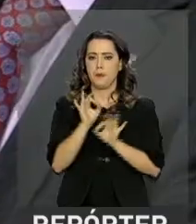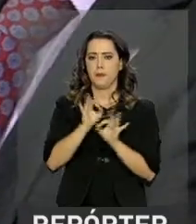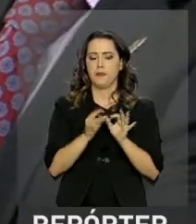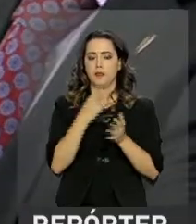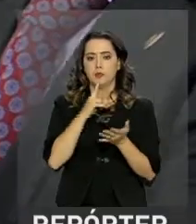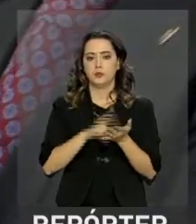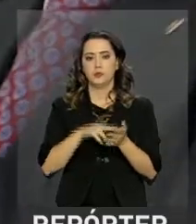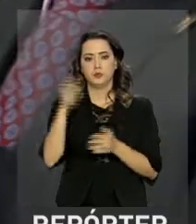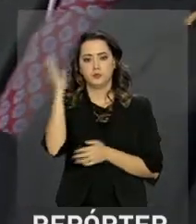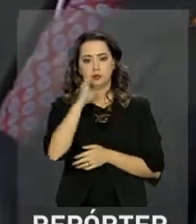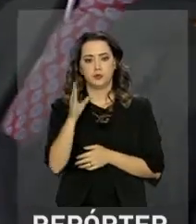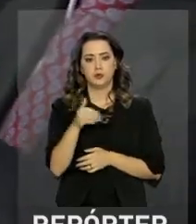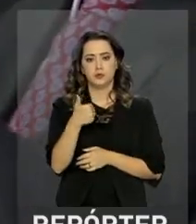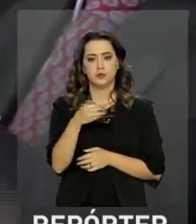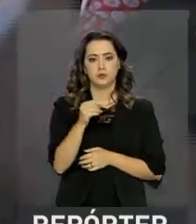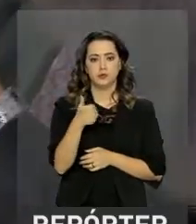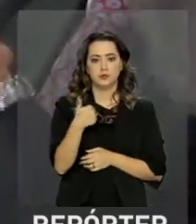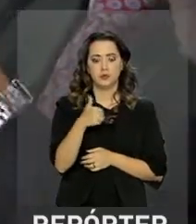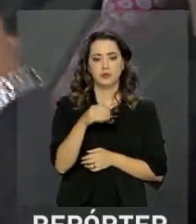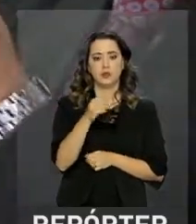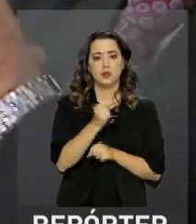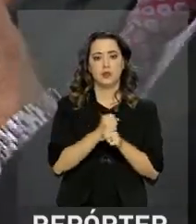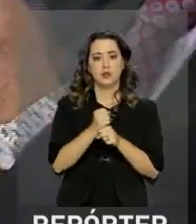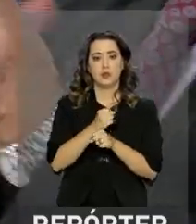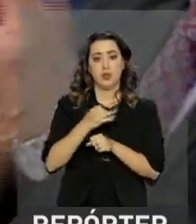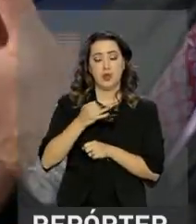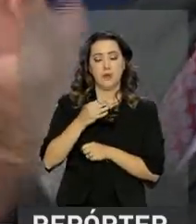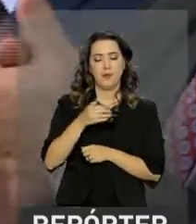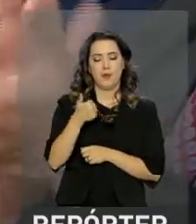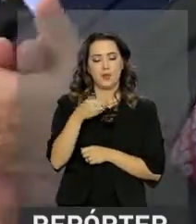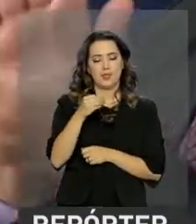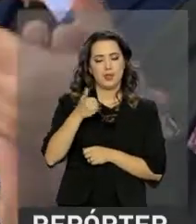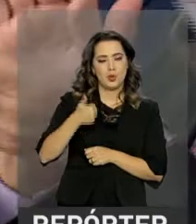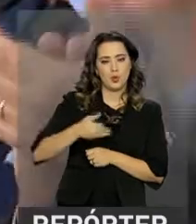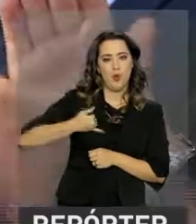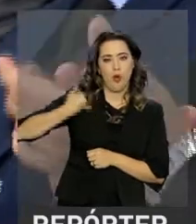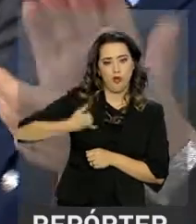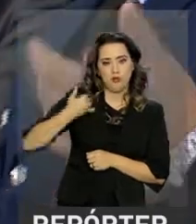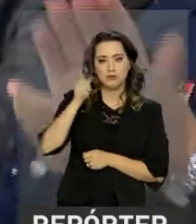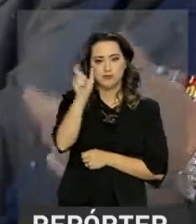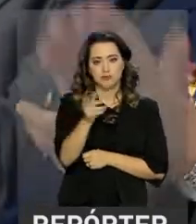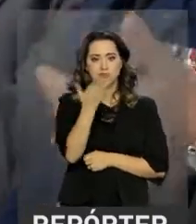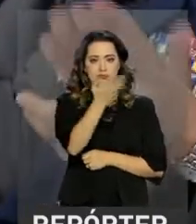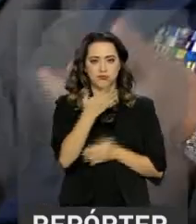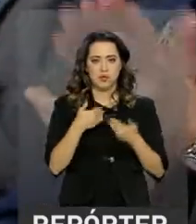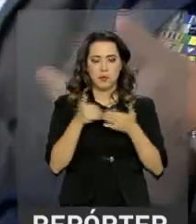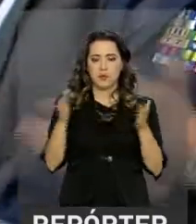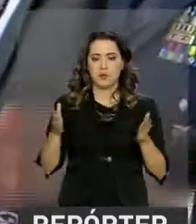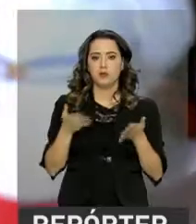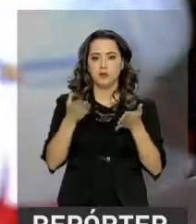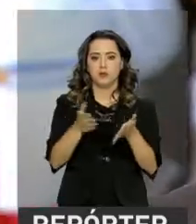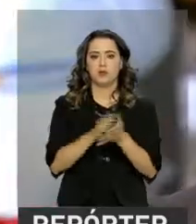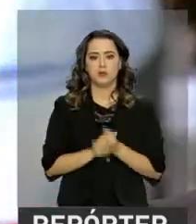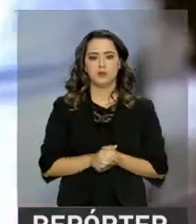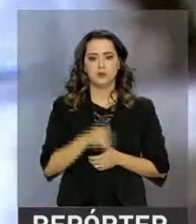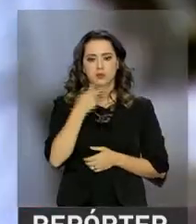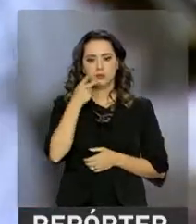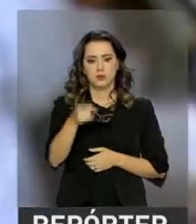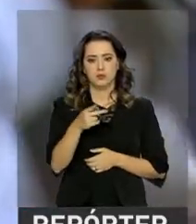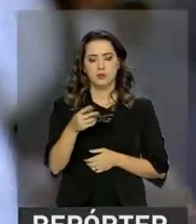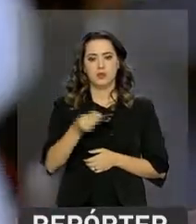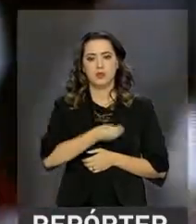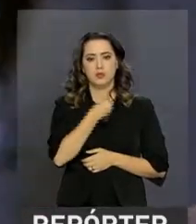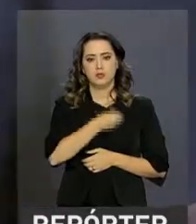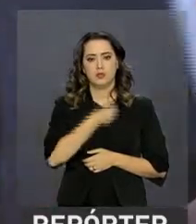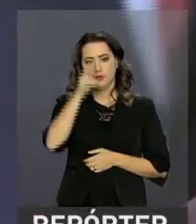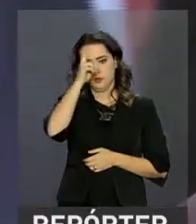Brasil. Aos 101 anos, este pracinha que lutou na guerra participou da abertura da exposição. Ele diz que reviver